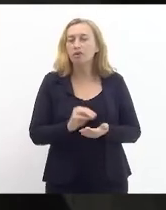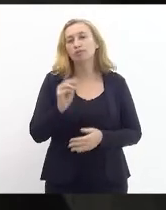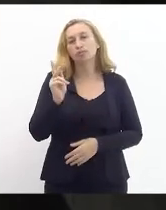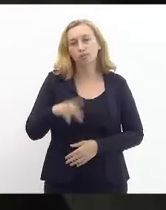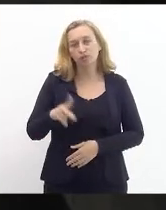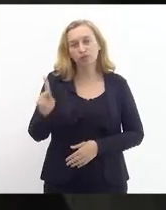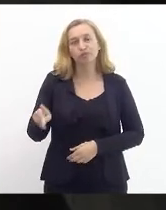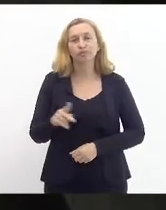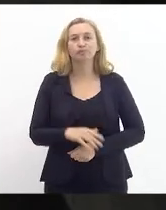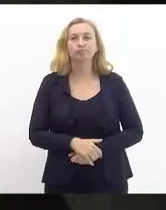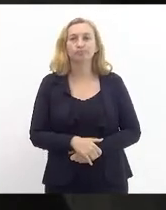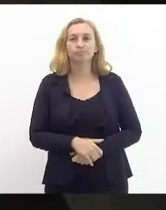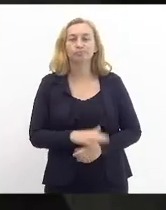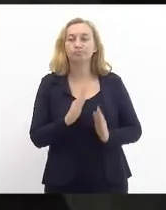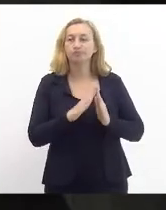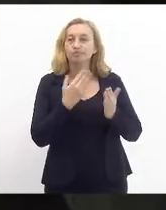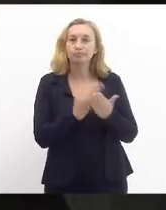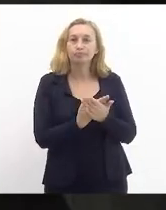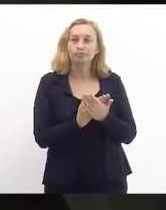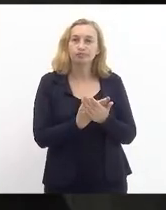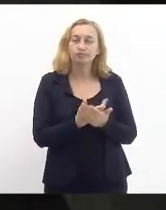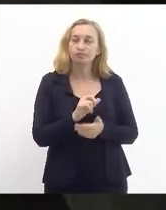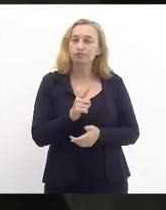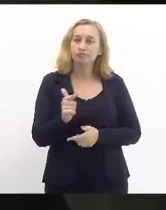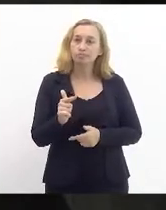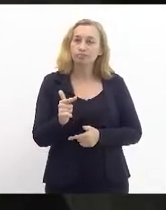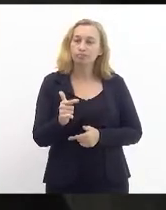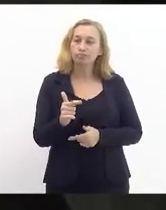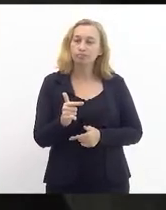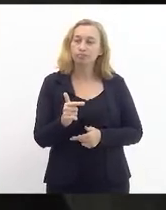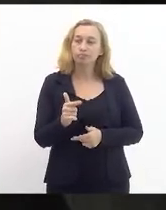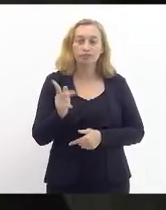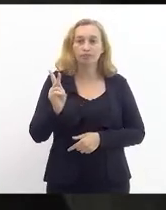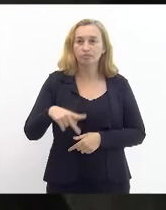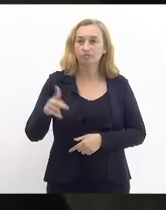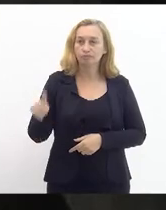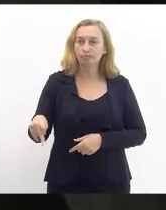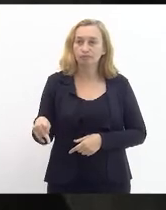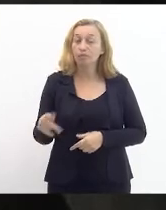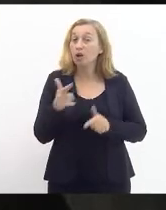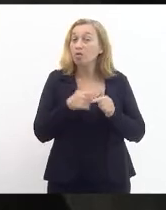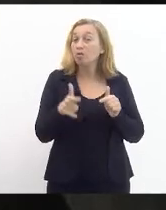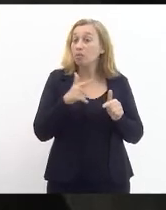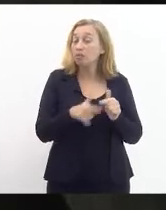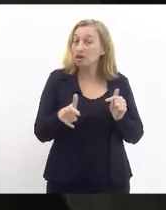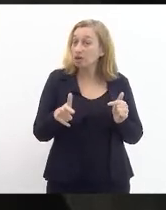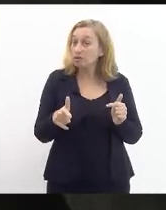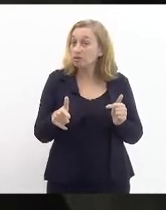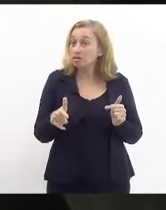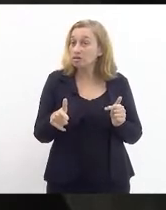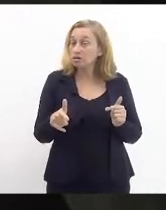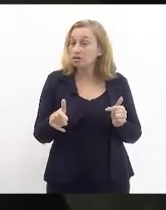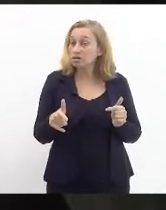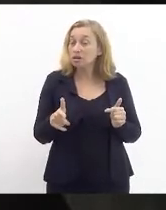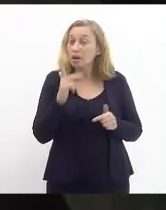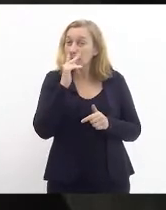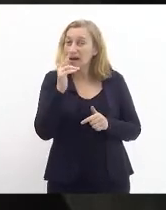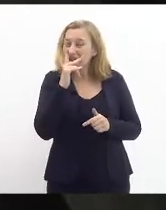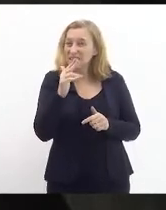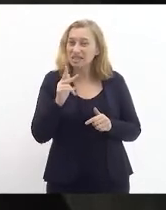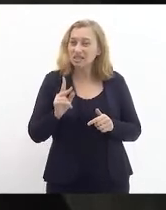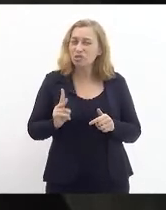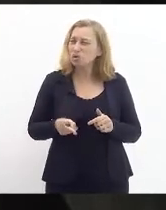professores as escolas não estão funcionando regularmente tem problema de cotidiano escolar como se nós tivéssemos ainda na